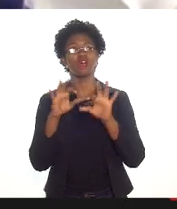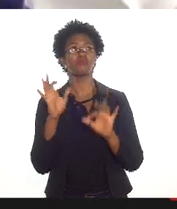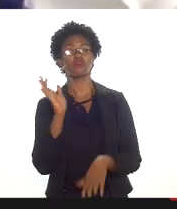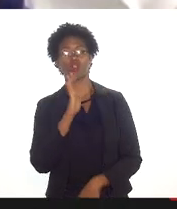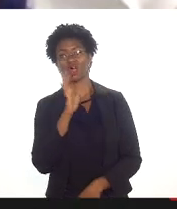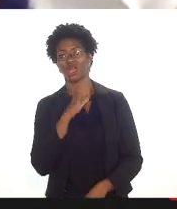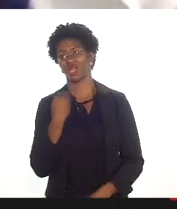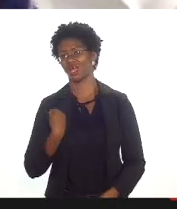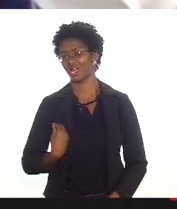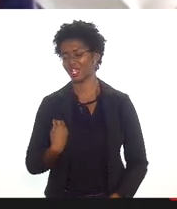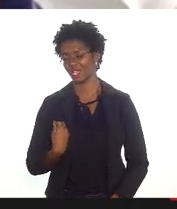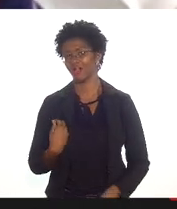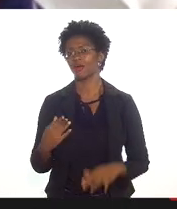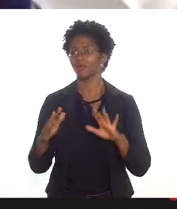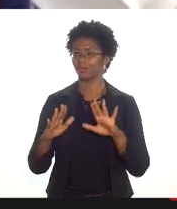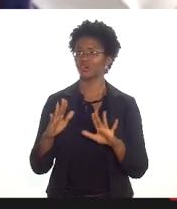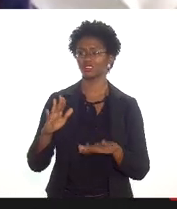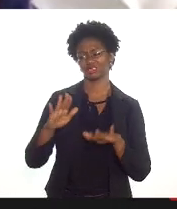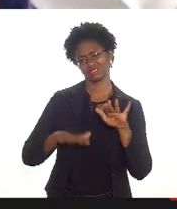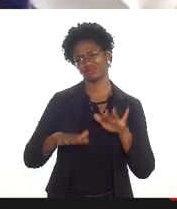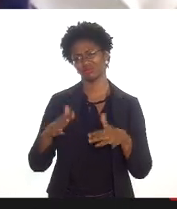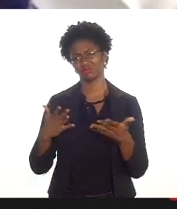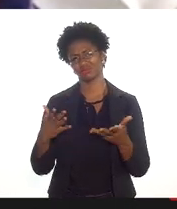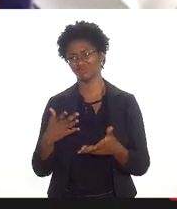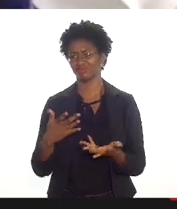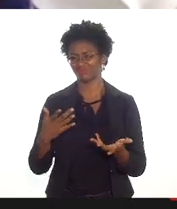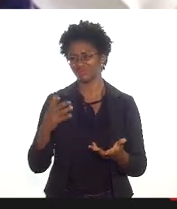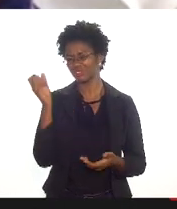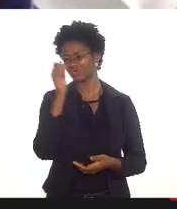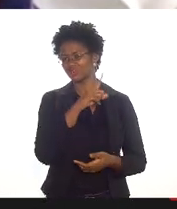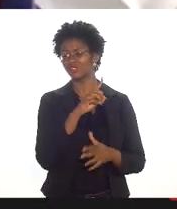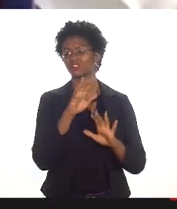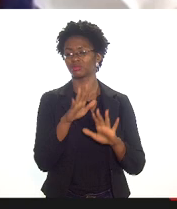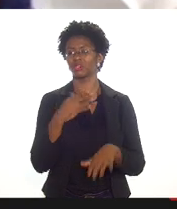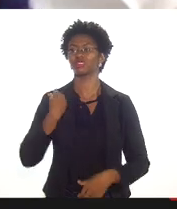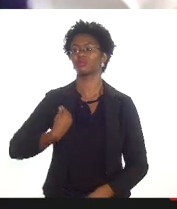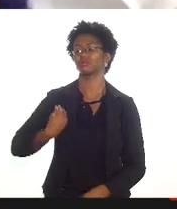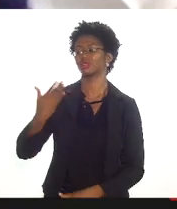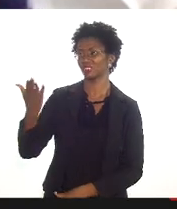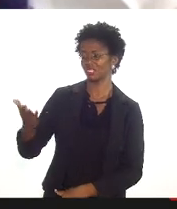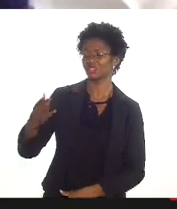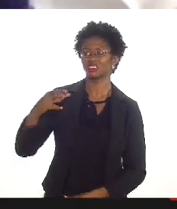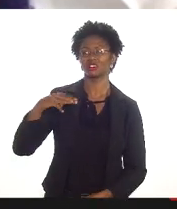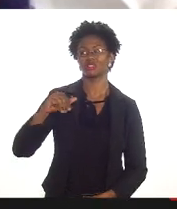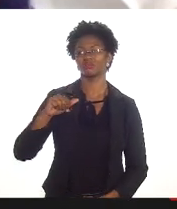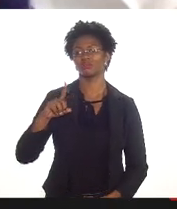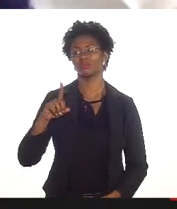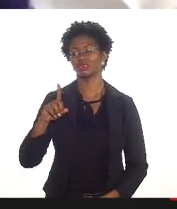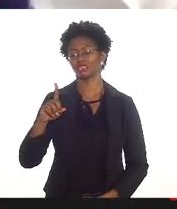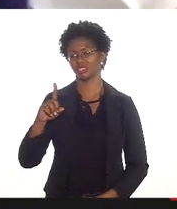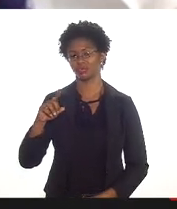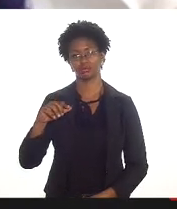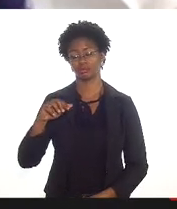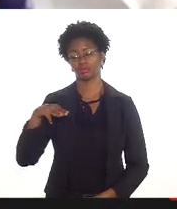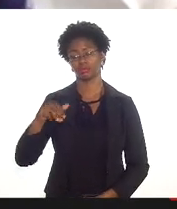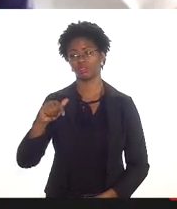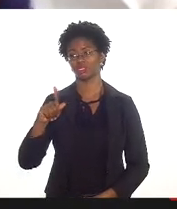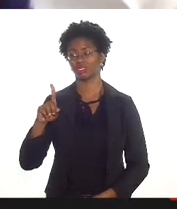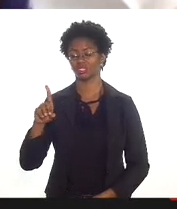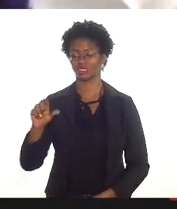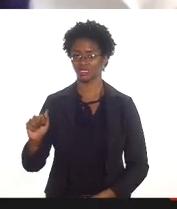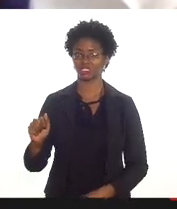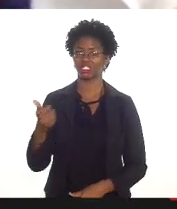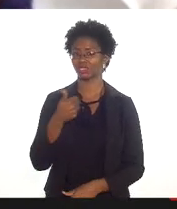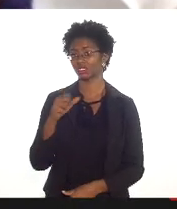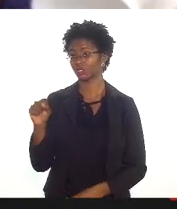um pouco possível, considerando aí a presença da doutora Magda na assessoria da Assembleia Legislativa, mas